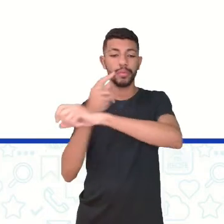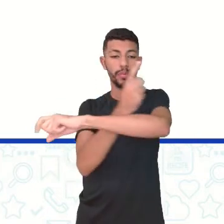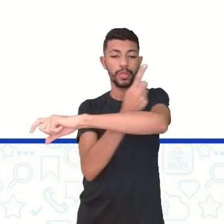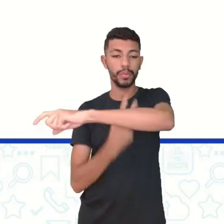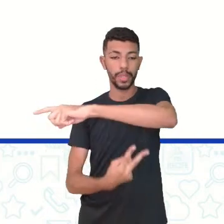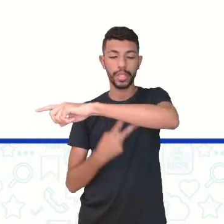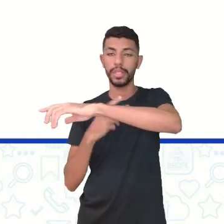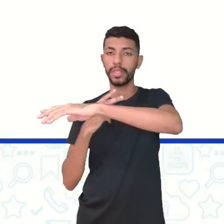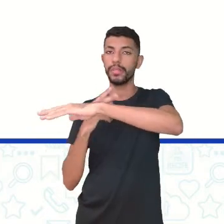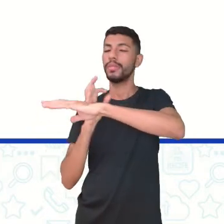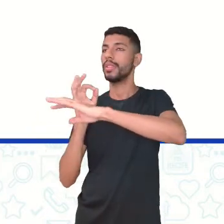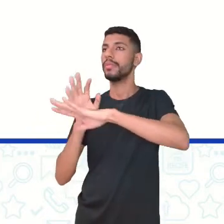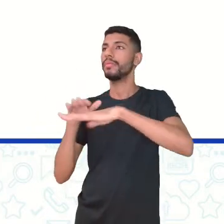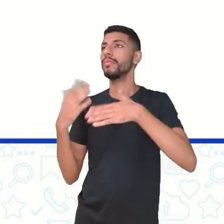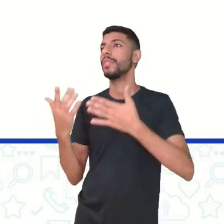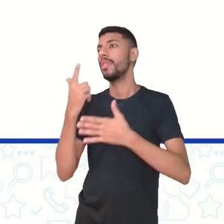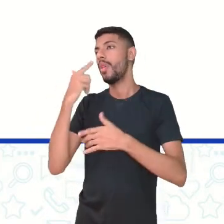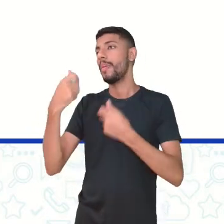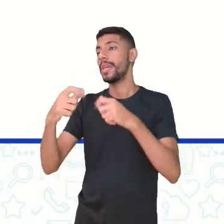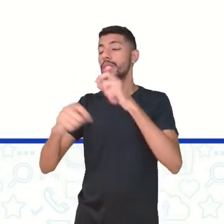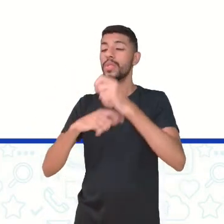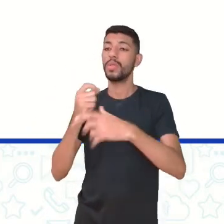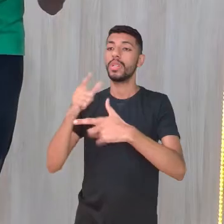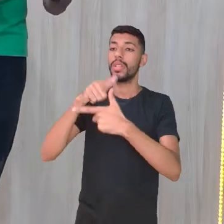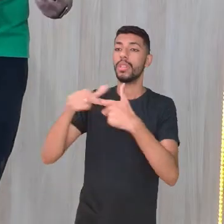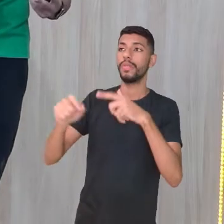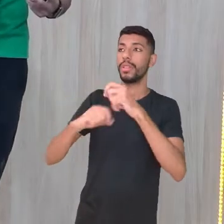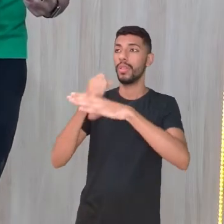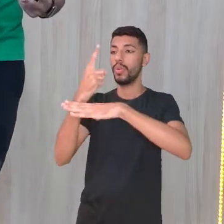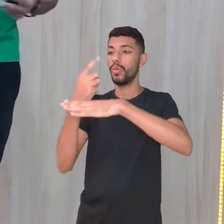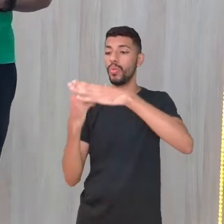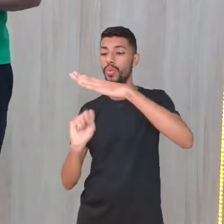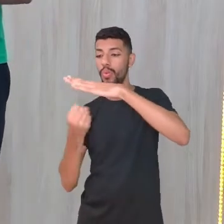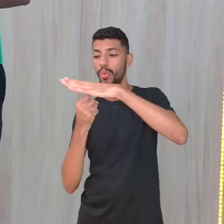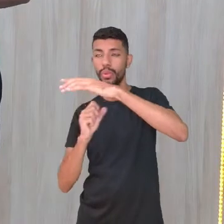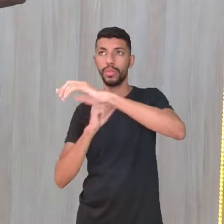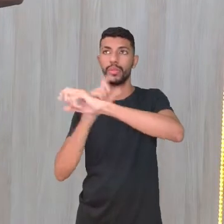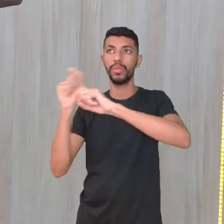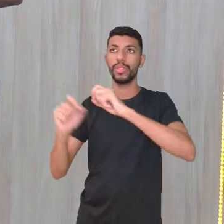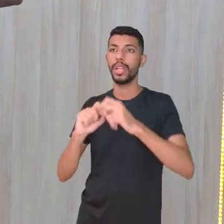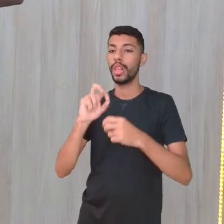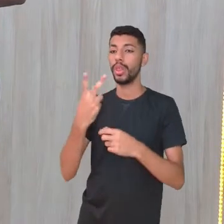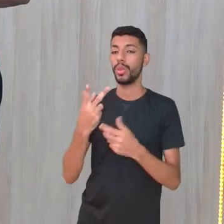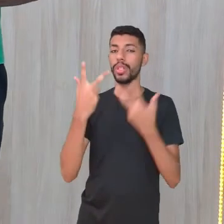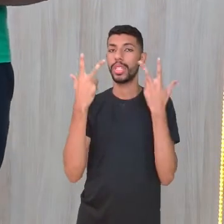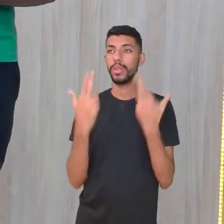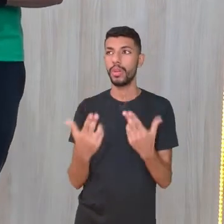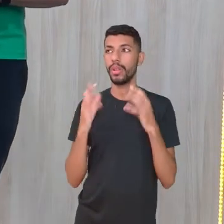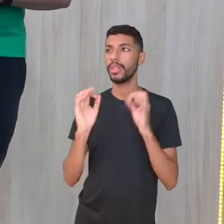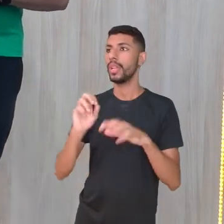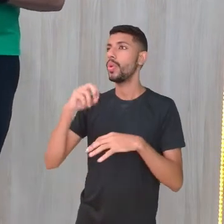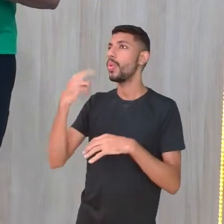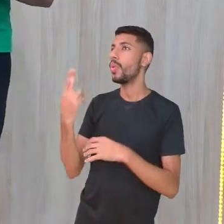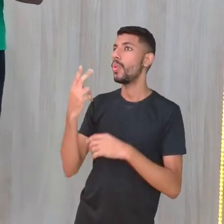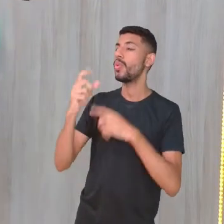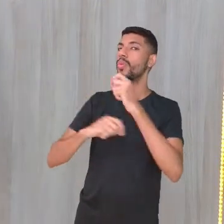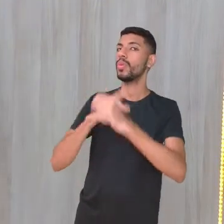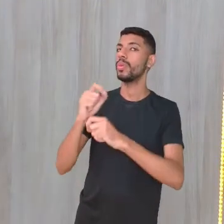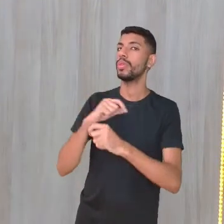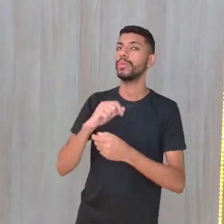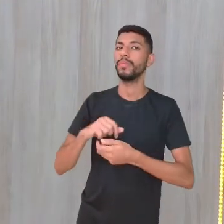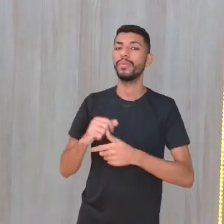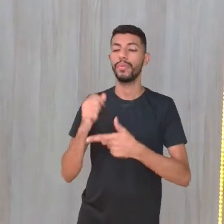1/2. Então, eu vou dividir 1/8 em duas partes iguais. Ou eu vou